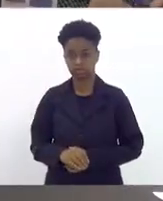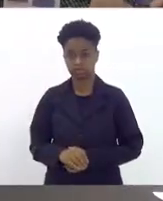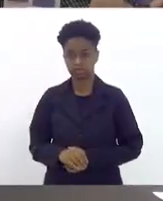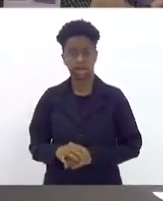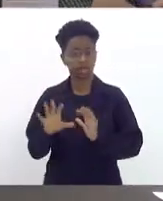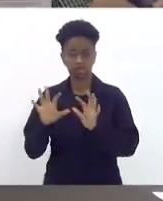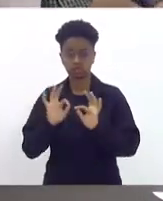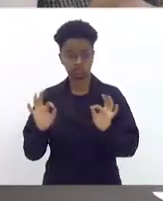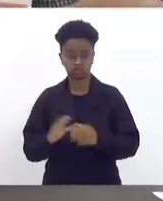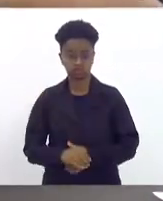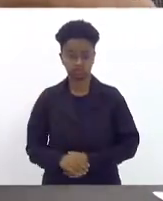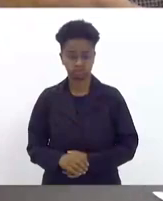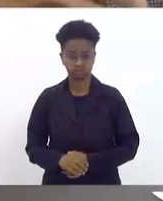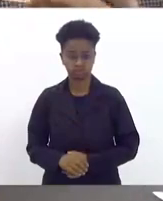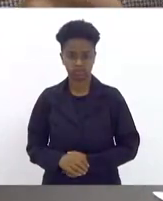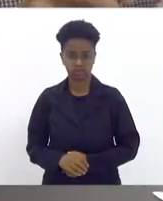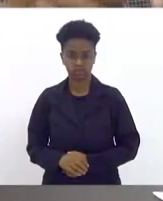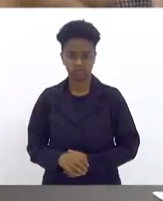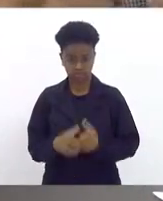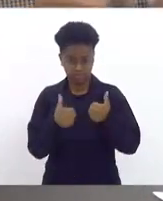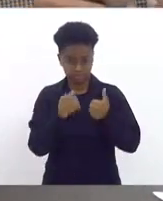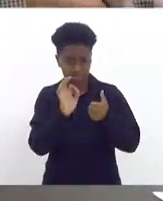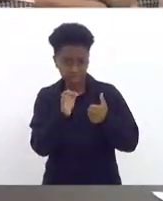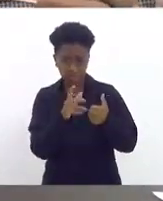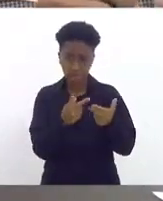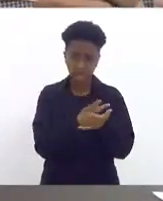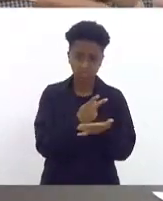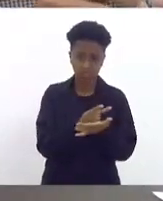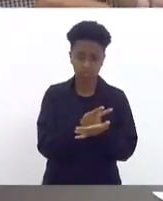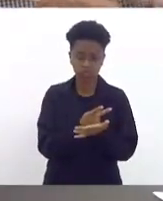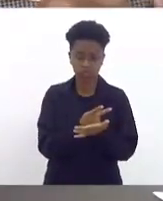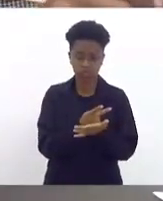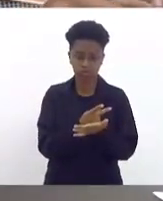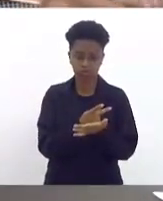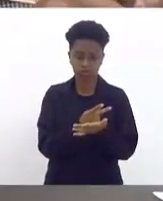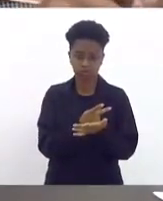é isso Tá certo ou errado